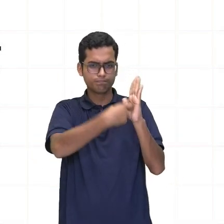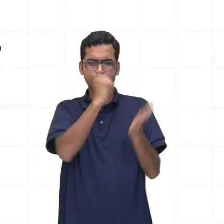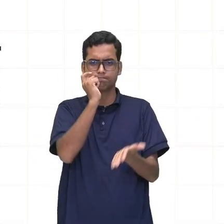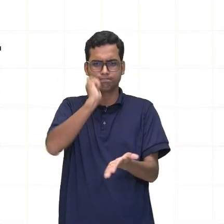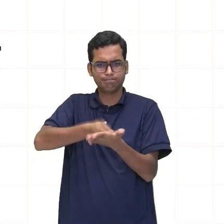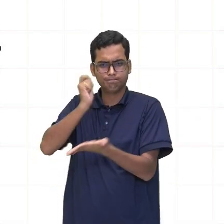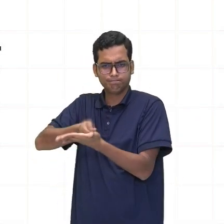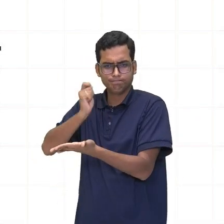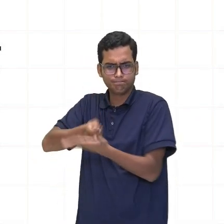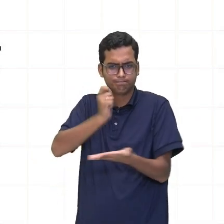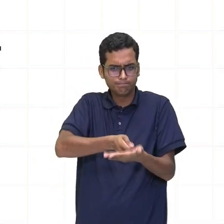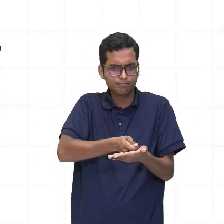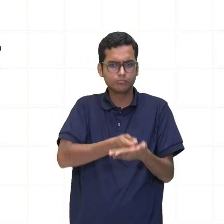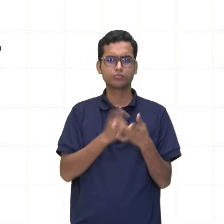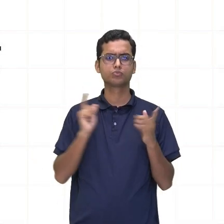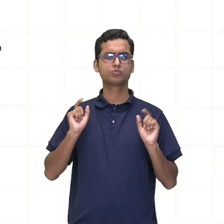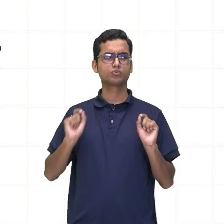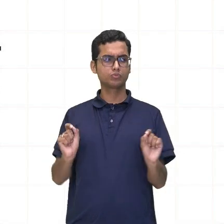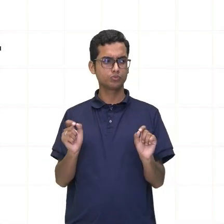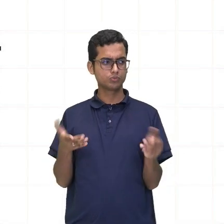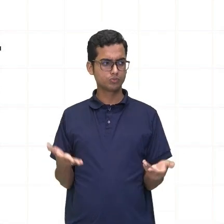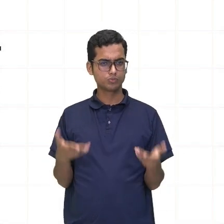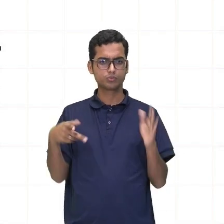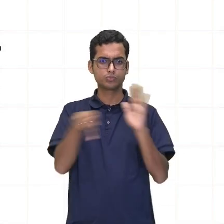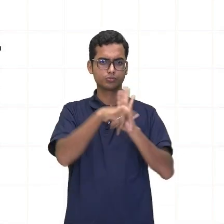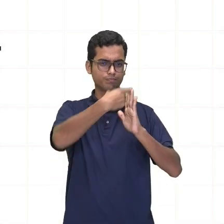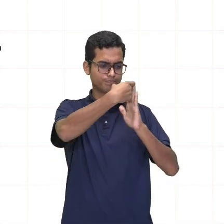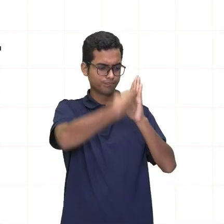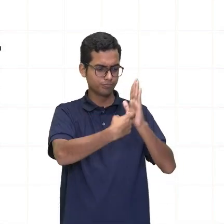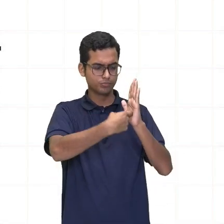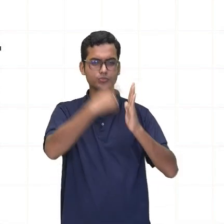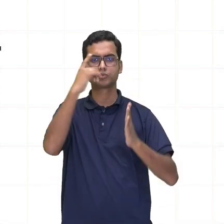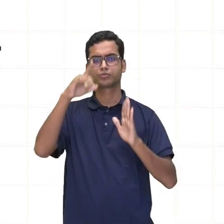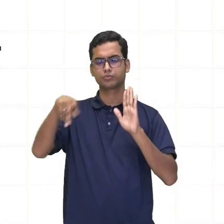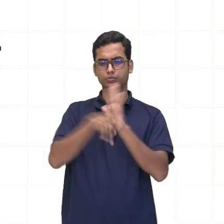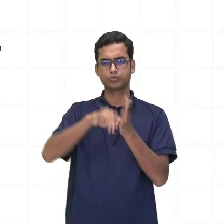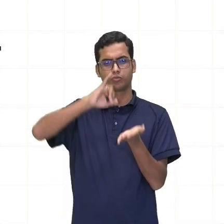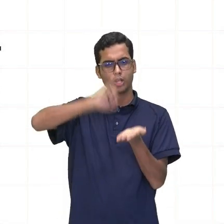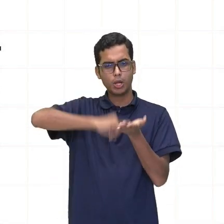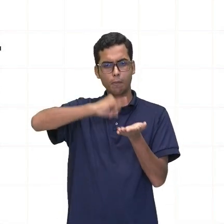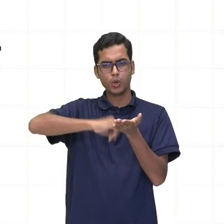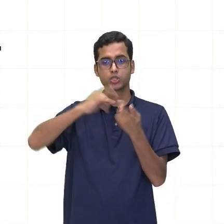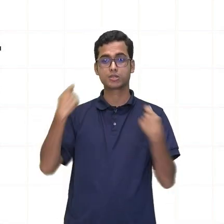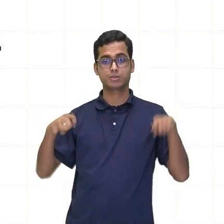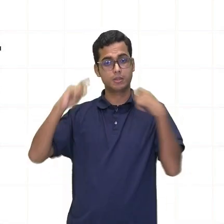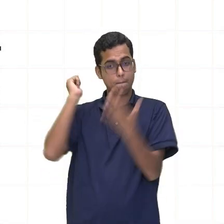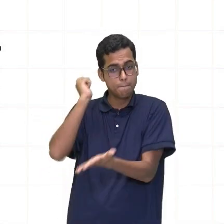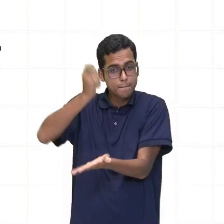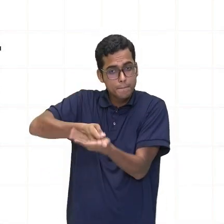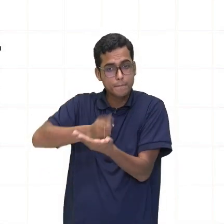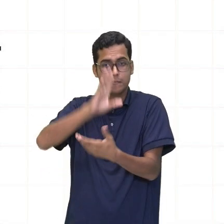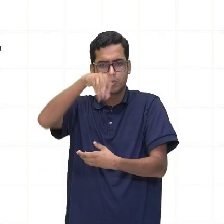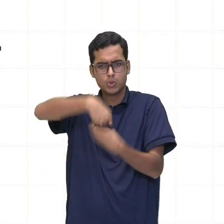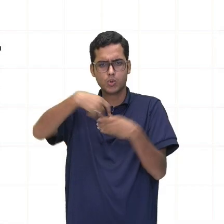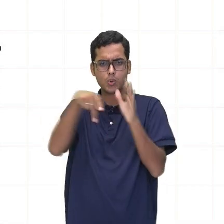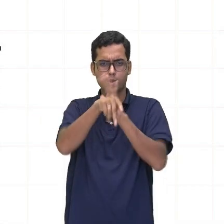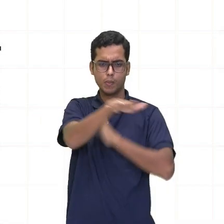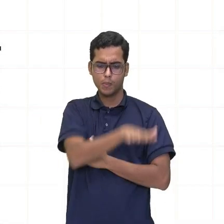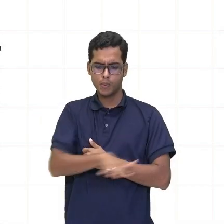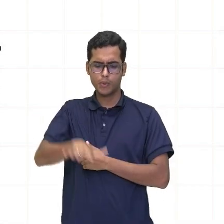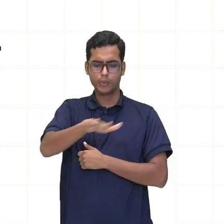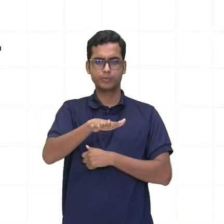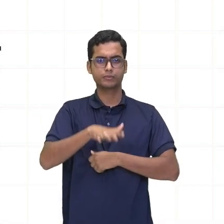seria isso? Seria justamente a questão de taxas e tributos que vão ser pagas dentro desse ambiente, dentro